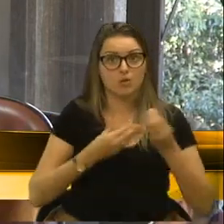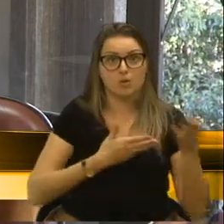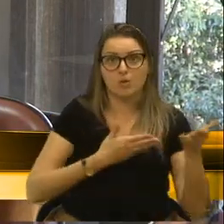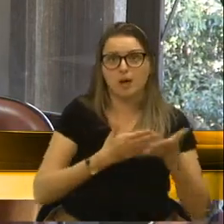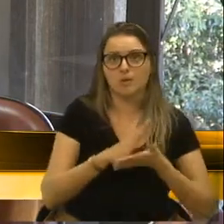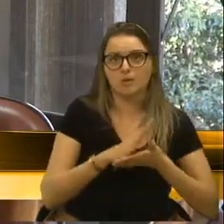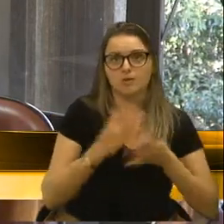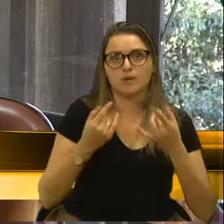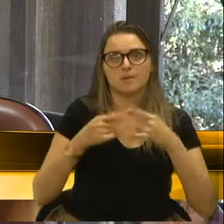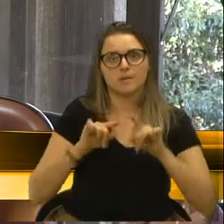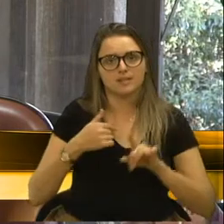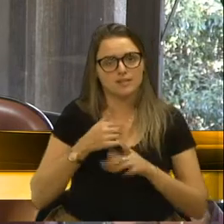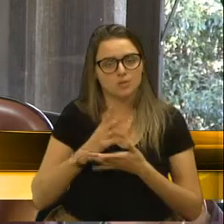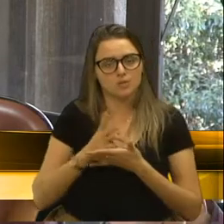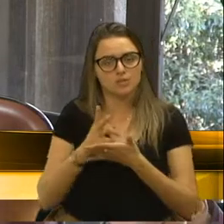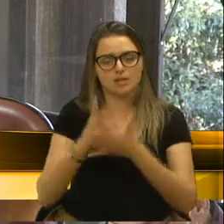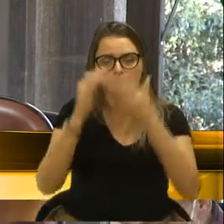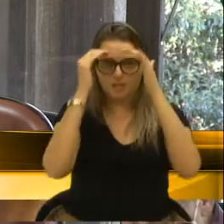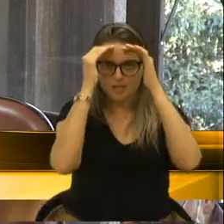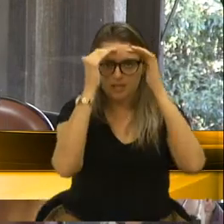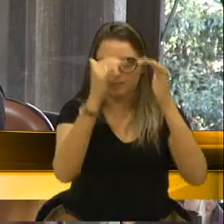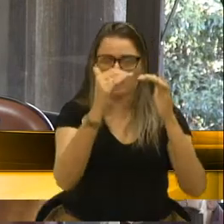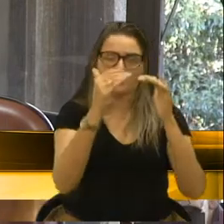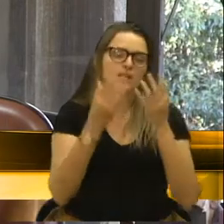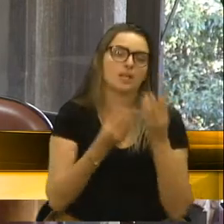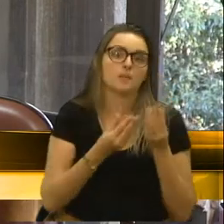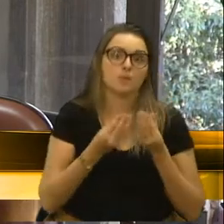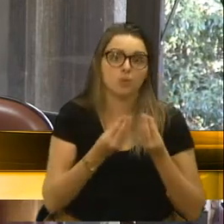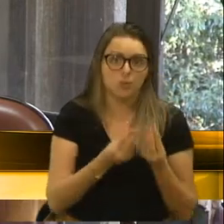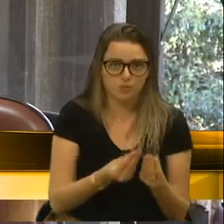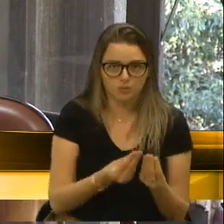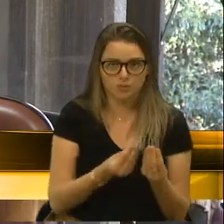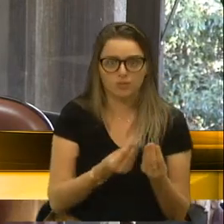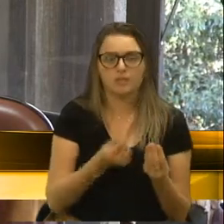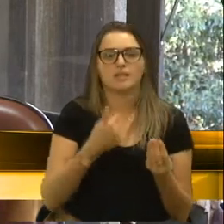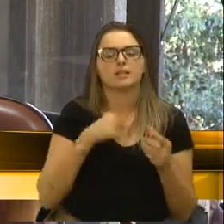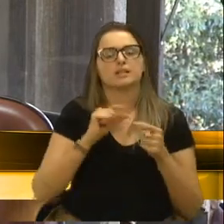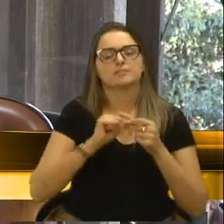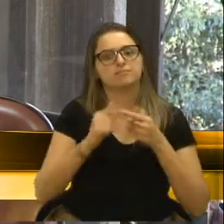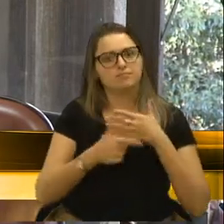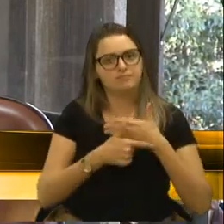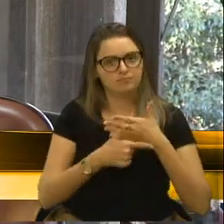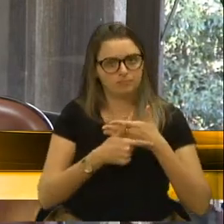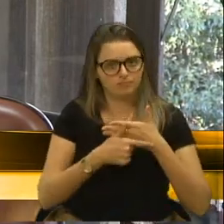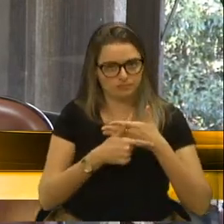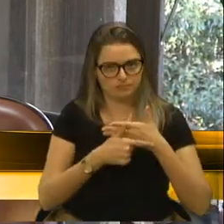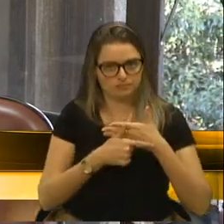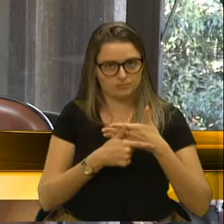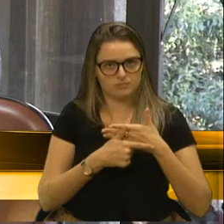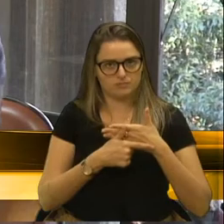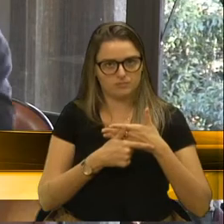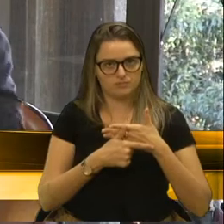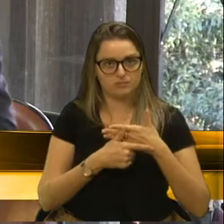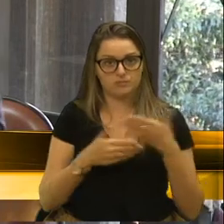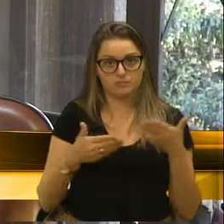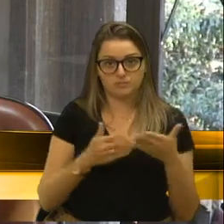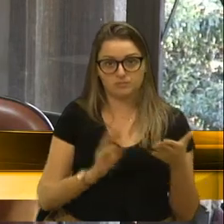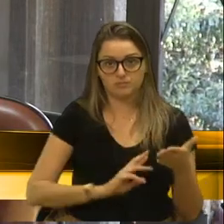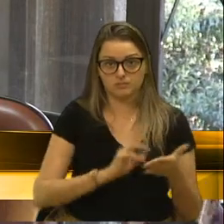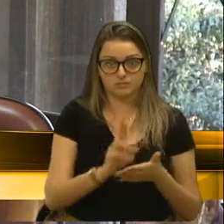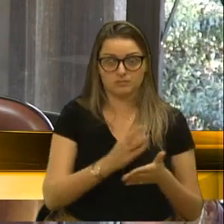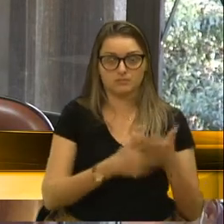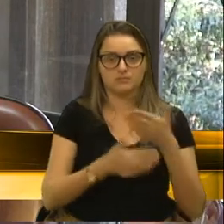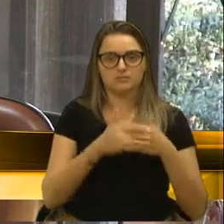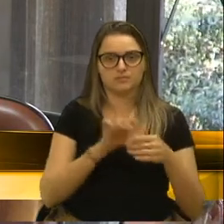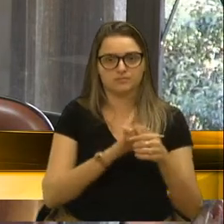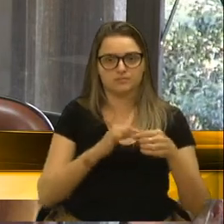mas sempre tive um respeito profundo, até porque exerço um mandato eletivo em nome da sociedade